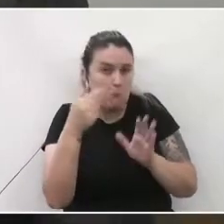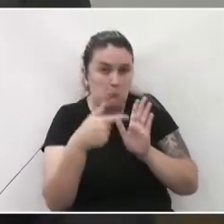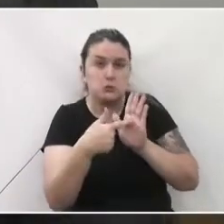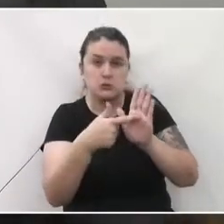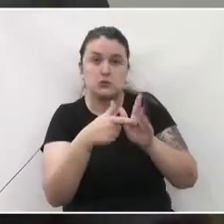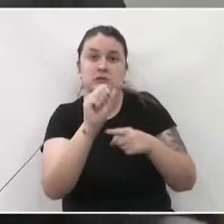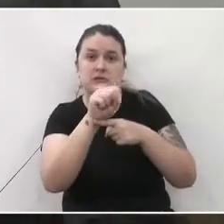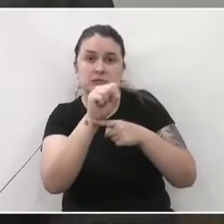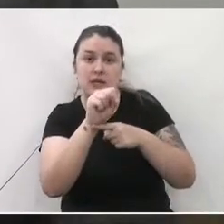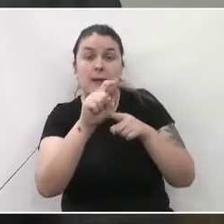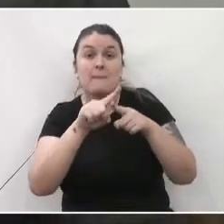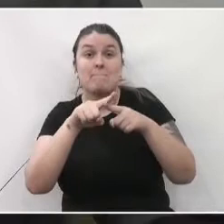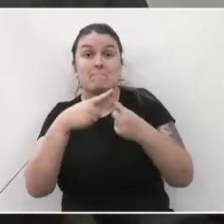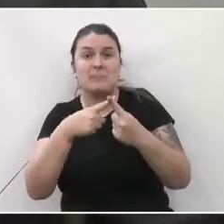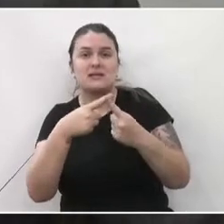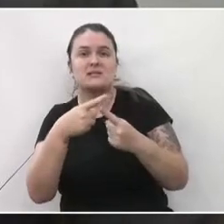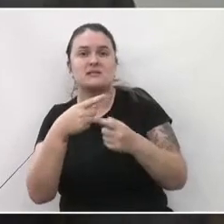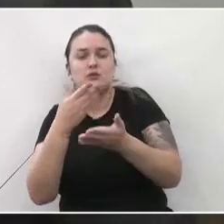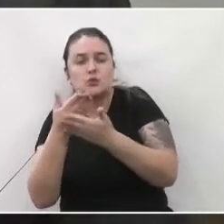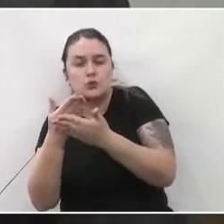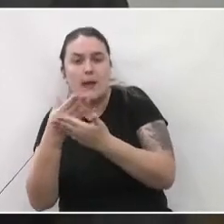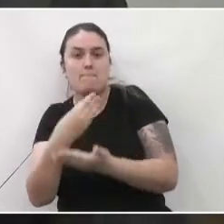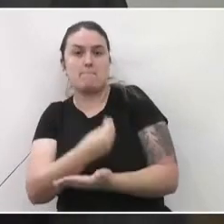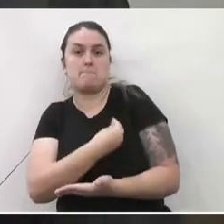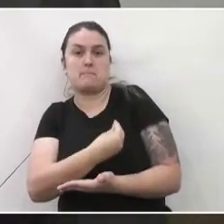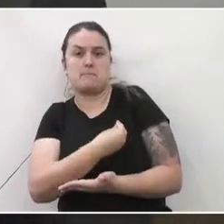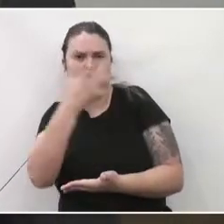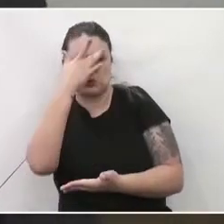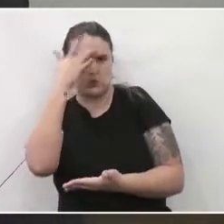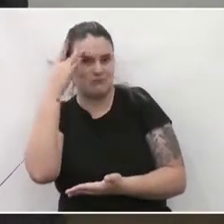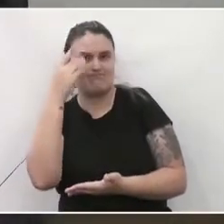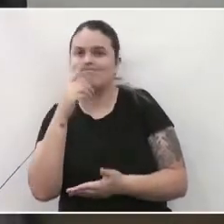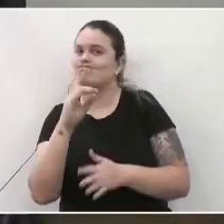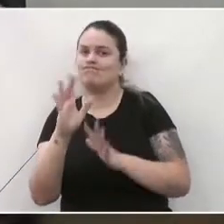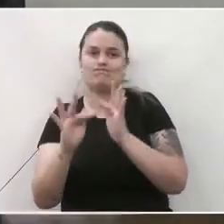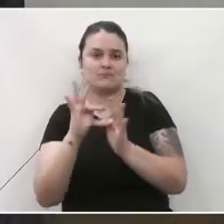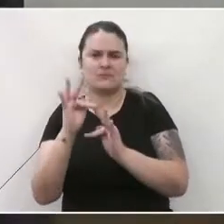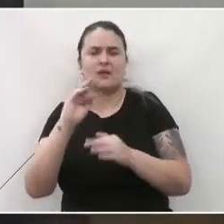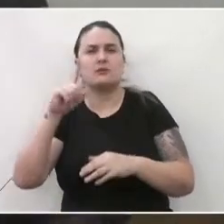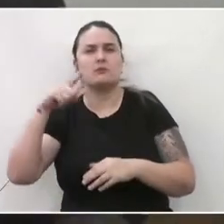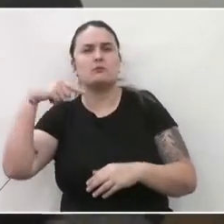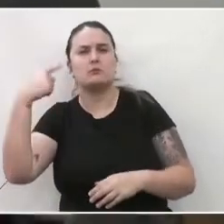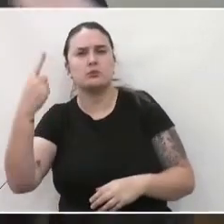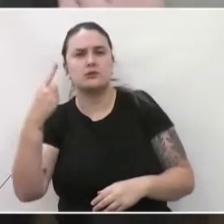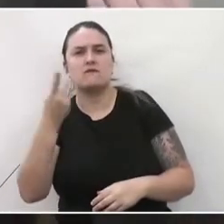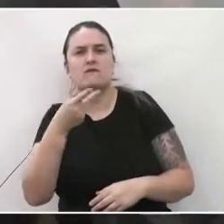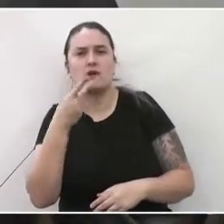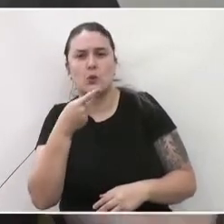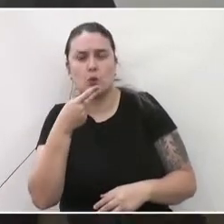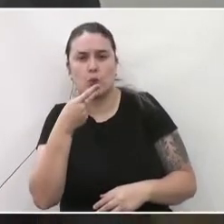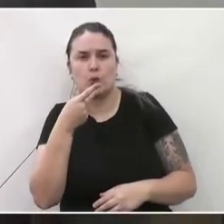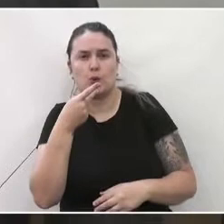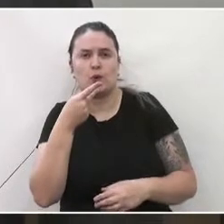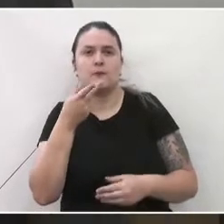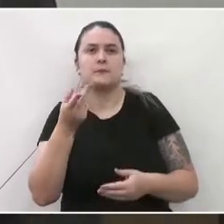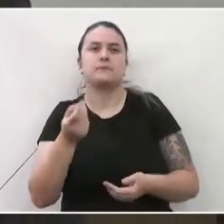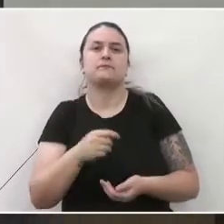se passou para estudos em vivo, isso não se confirmou. Depois, quando ele me falou que